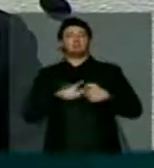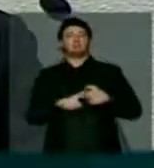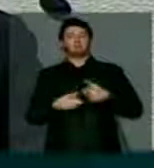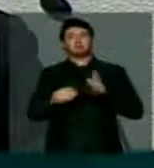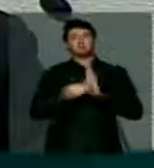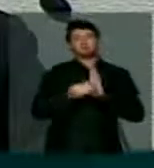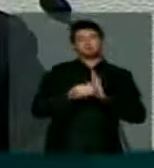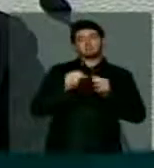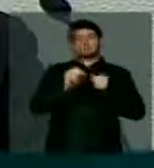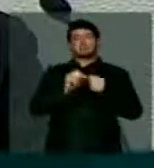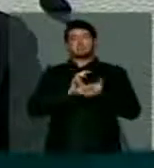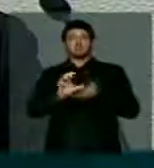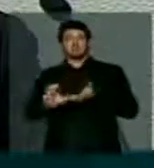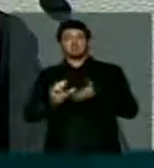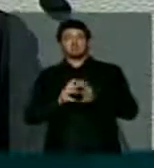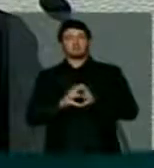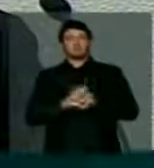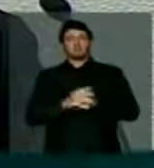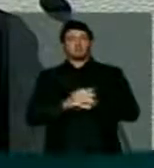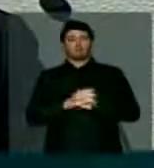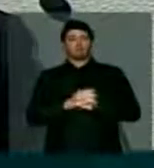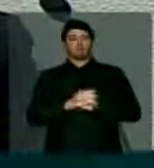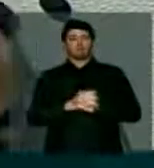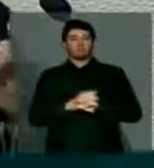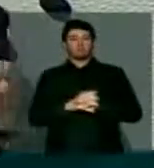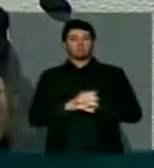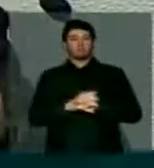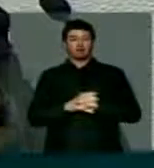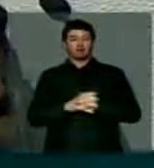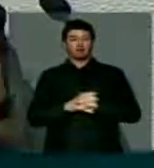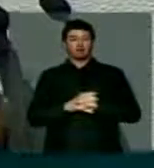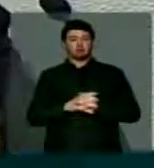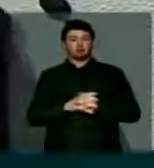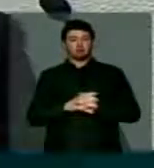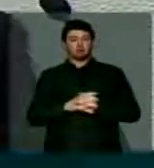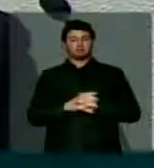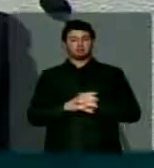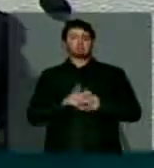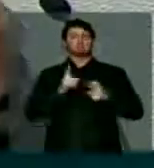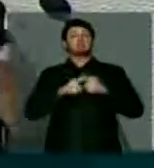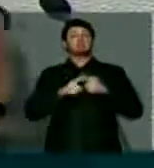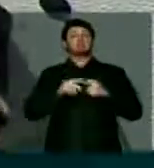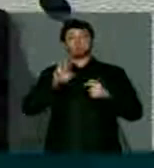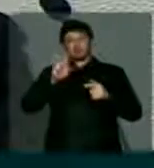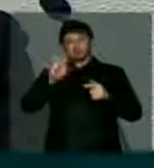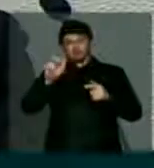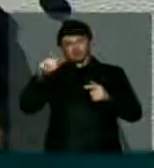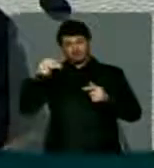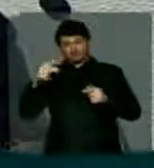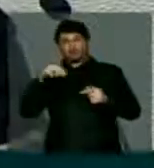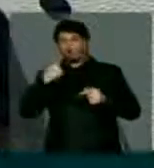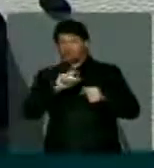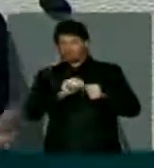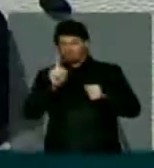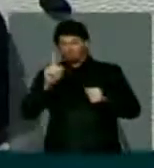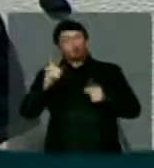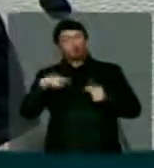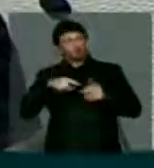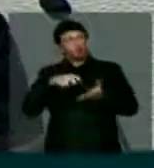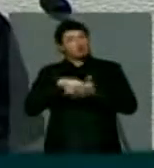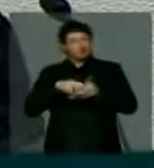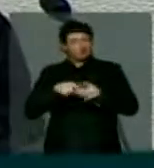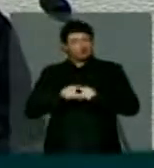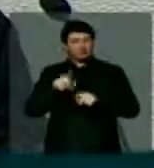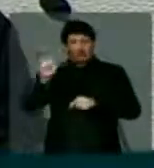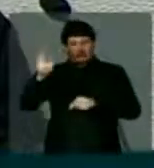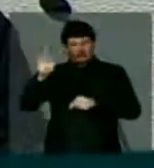de realização de investimentos, nós, porque não fizemos o revamp, também estaríamos sujeitos a ela, porque o senhor acha que a